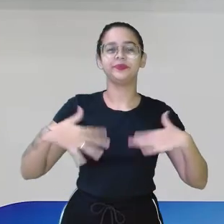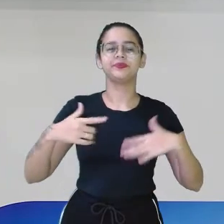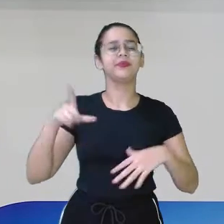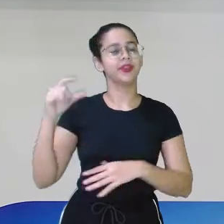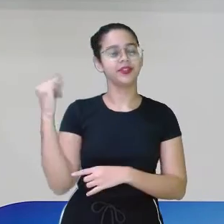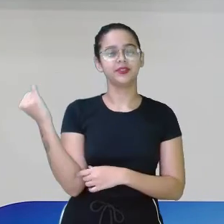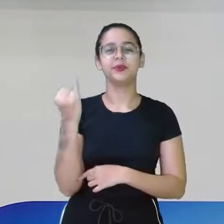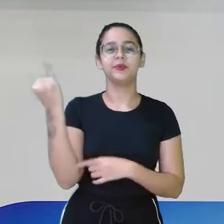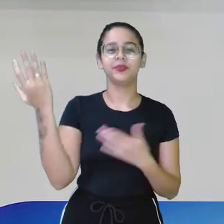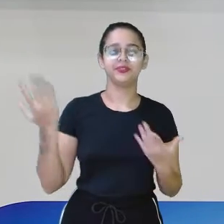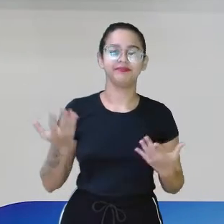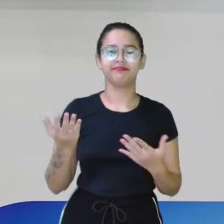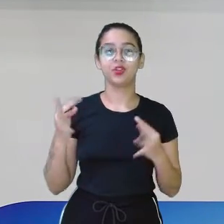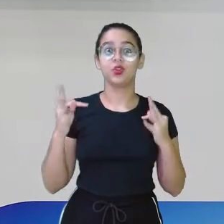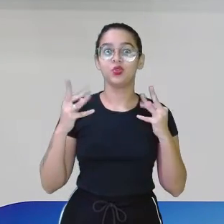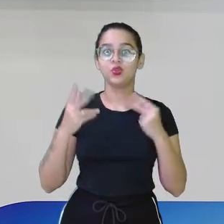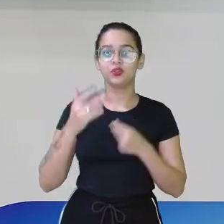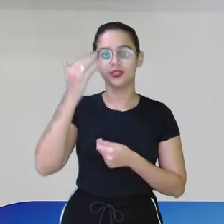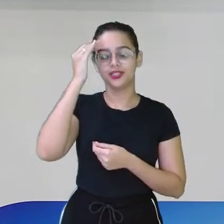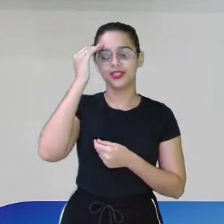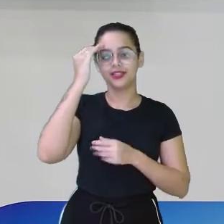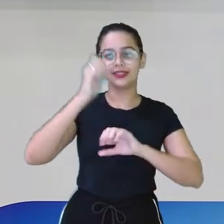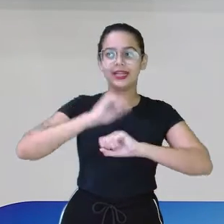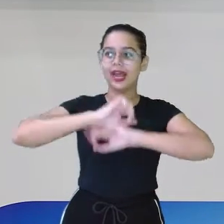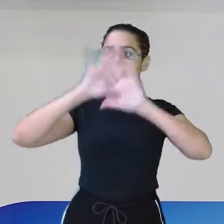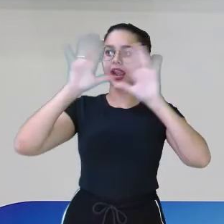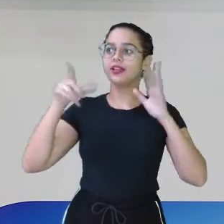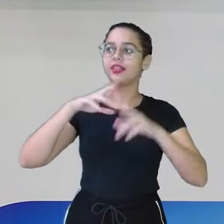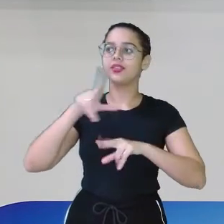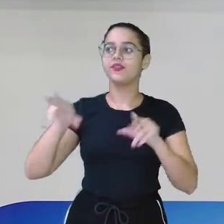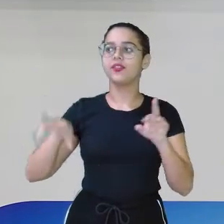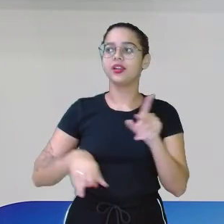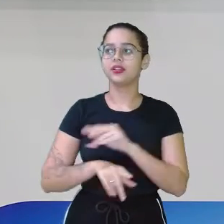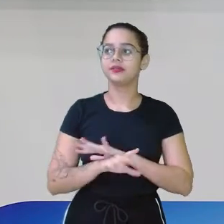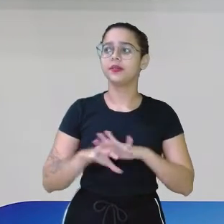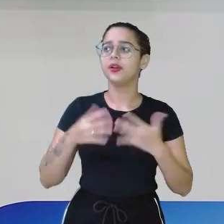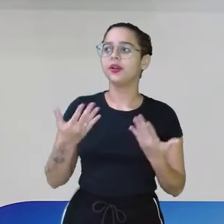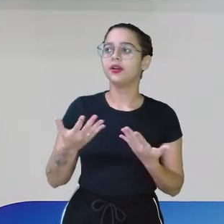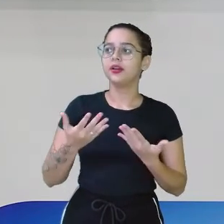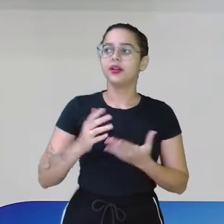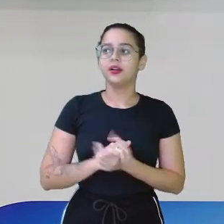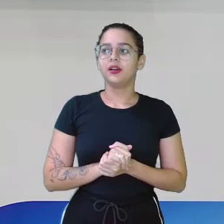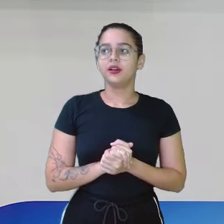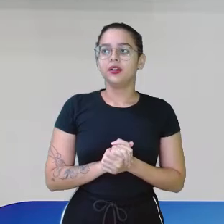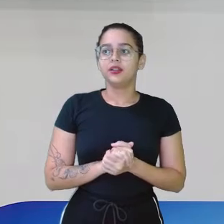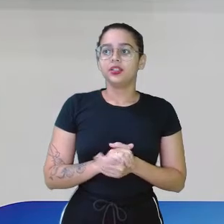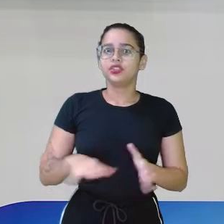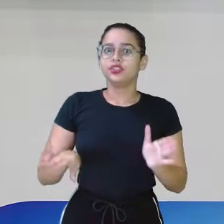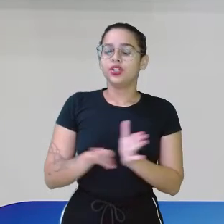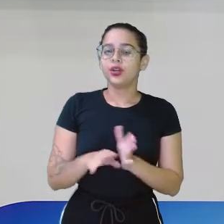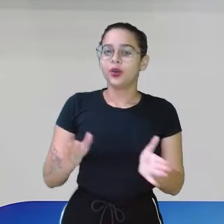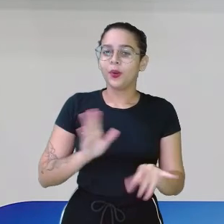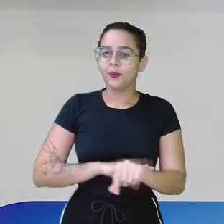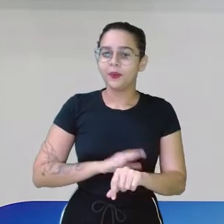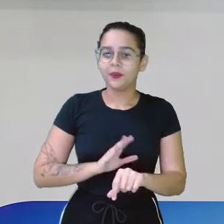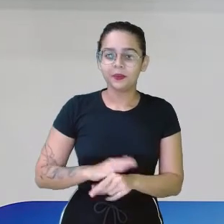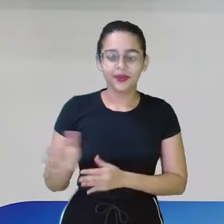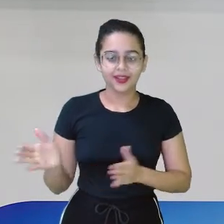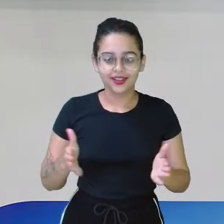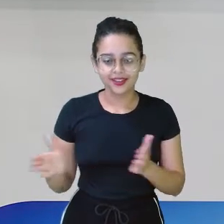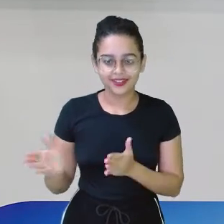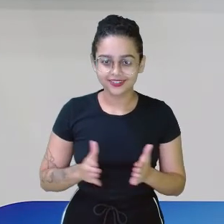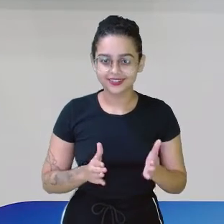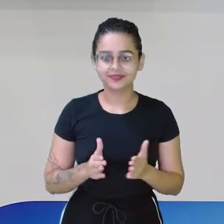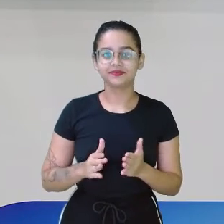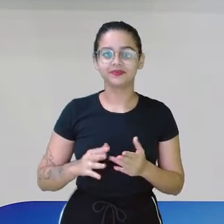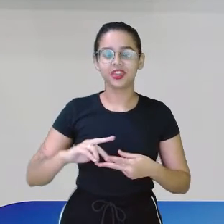que importa, né? Que todo mundo esteja entendendo essas diferenças, né? Mas aí chegou o momento, né, dos